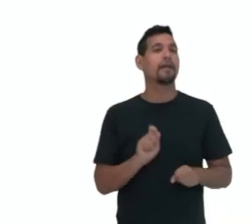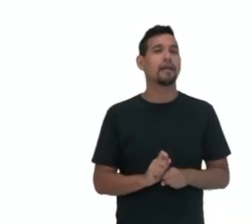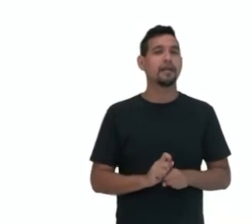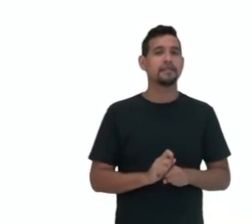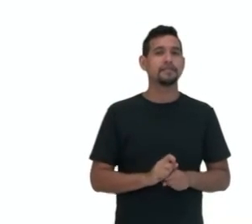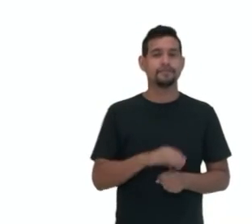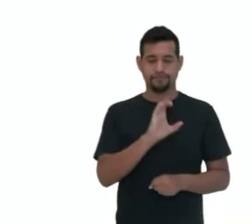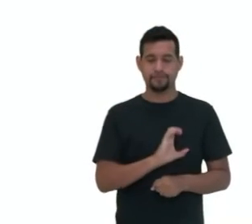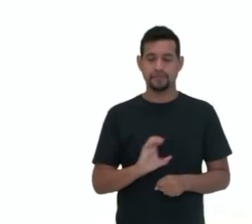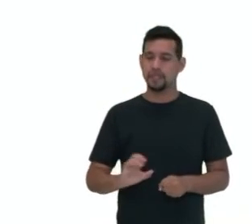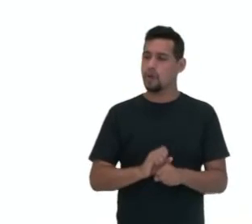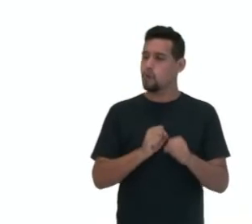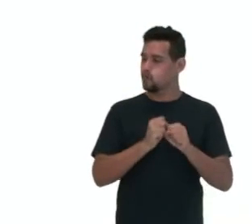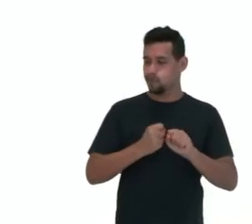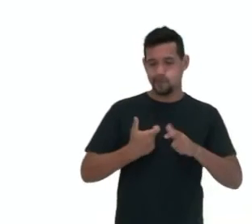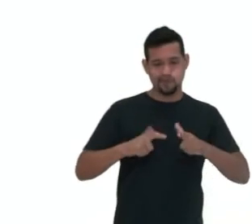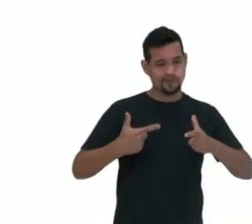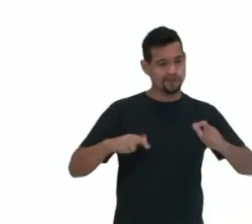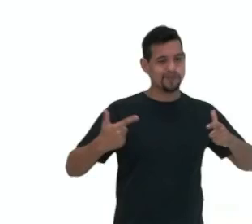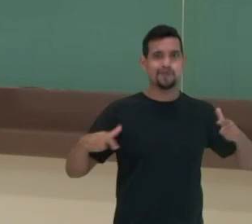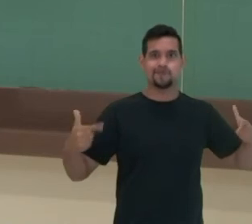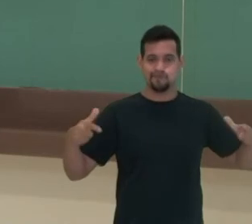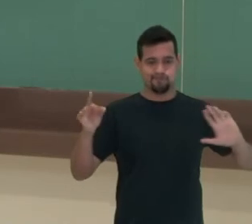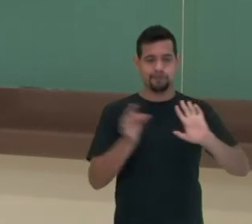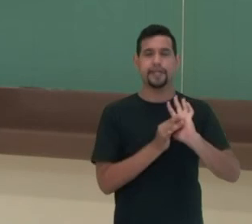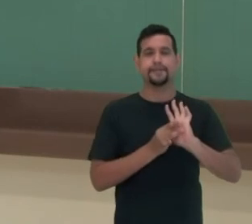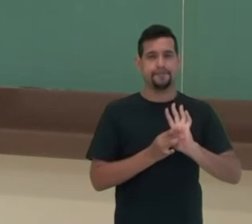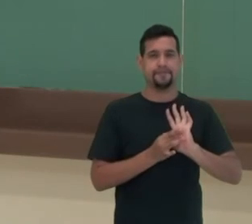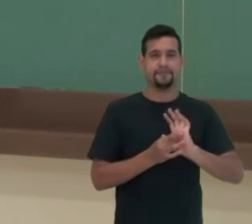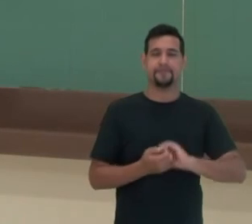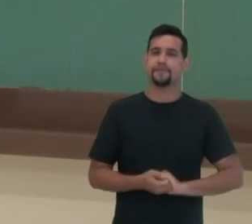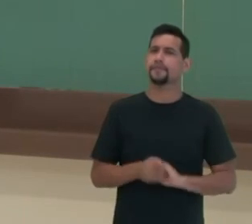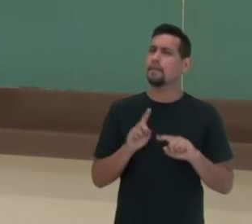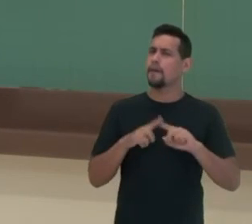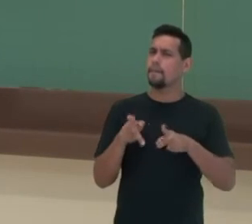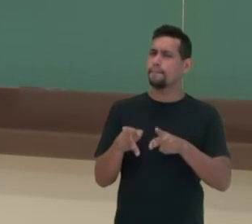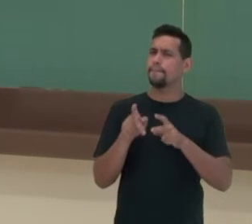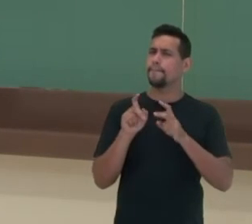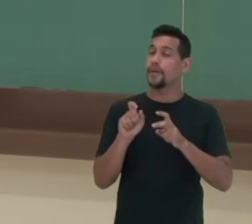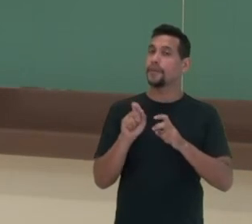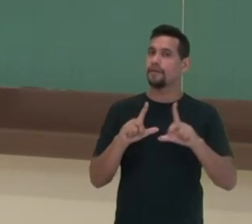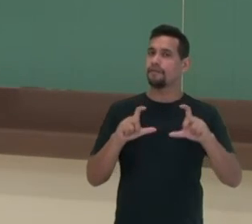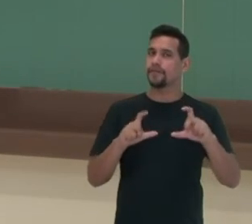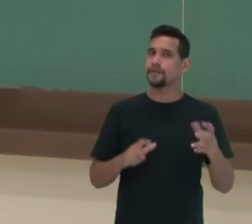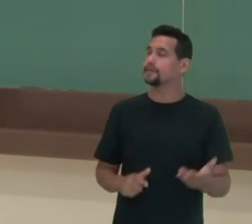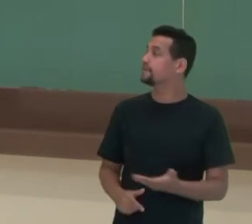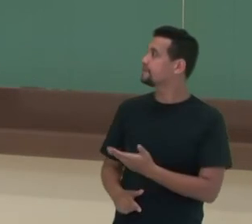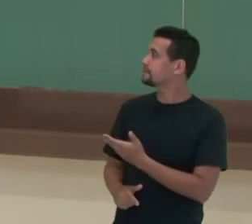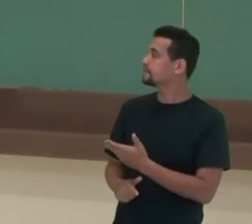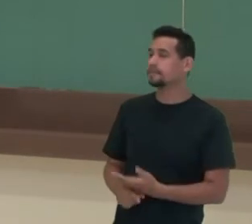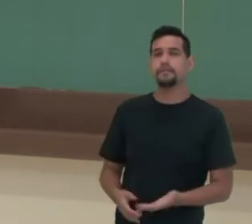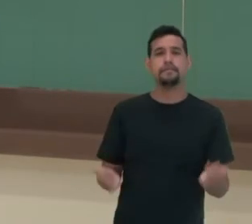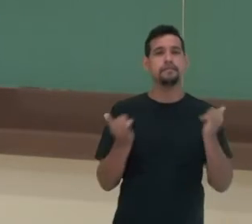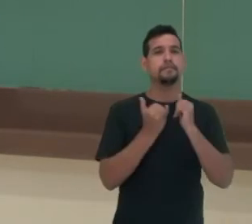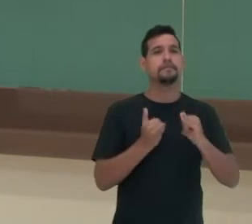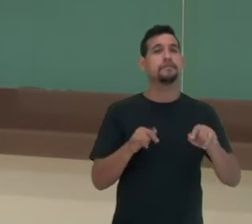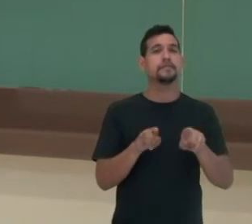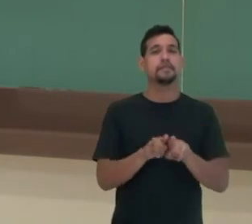cristianismo se expande nesse contexto e se consolida. Observe aqui nessa imagem, propagação do